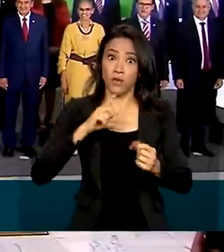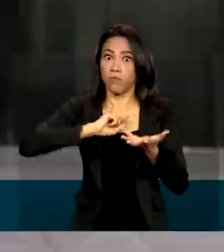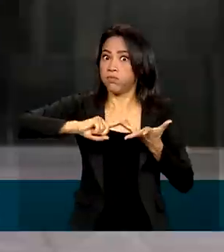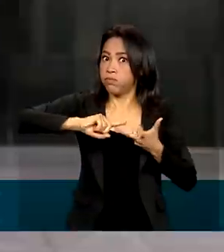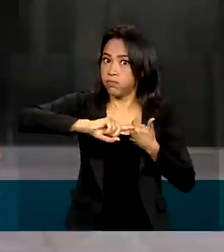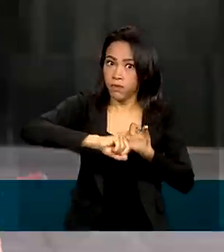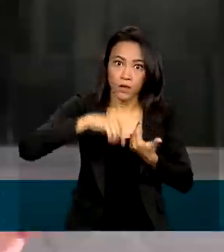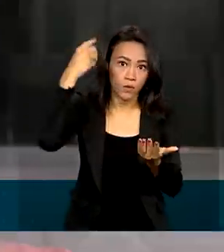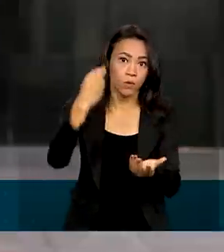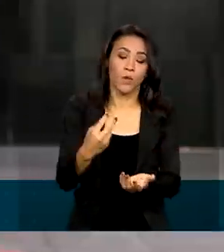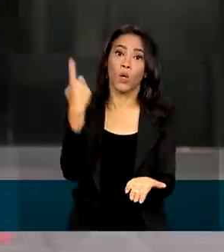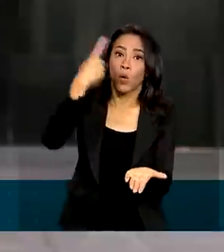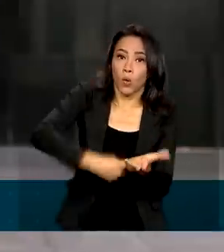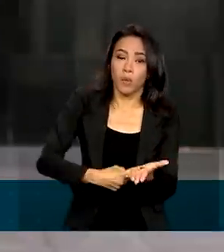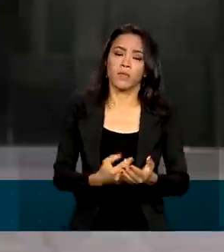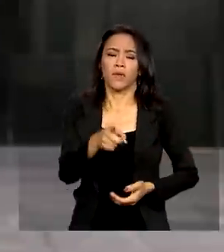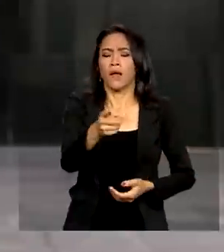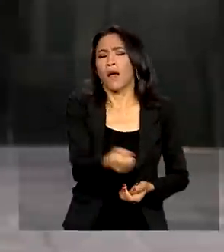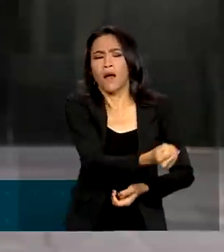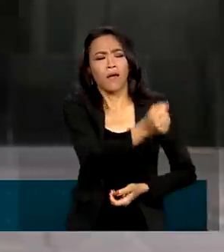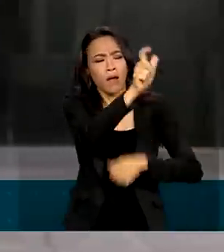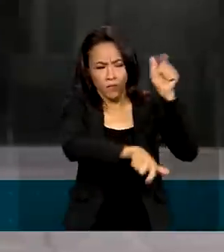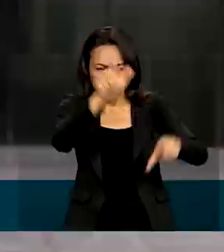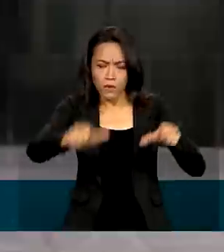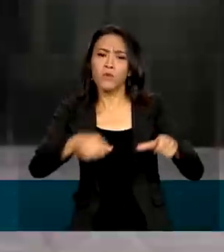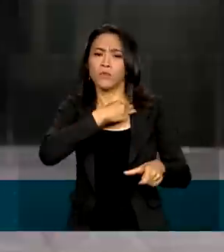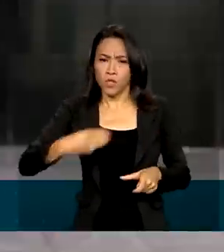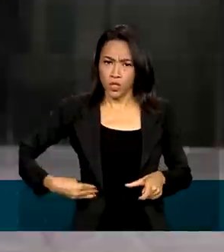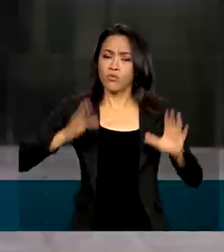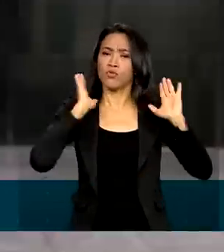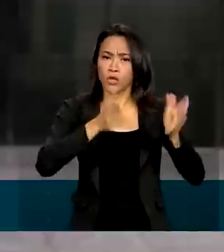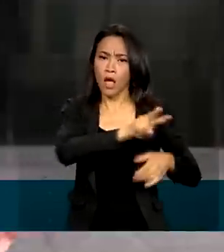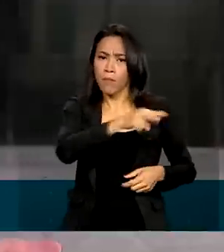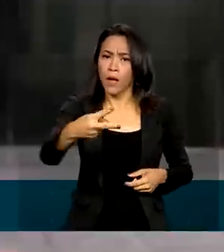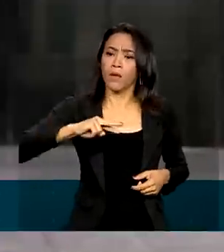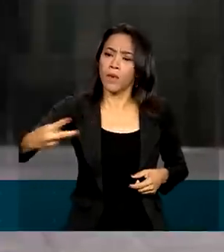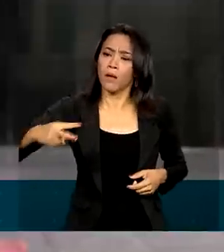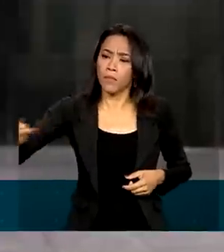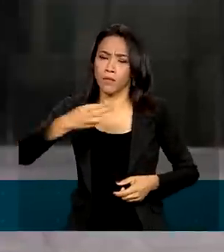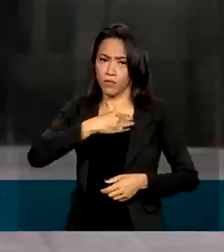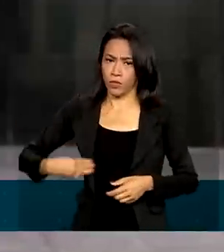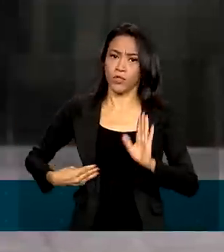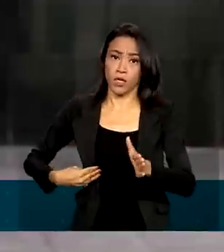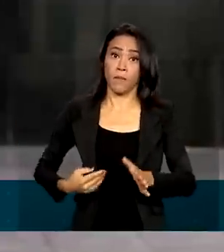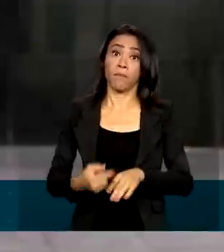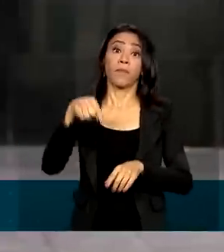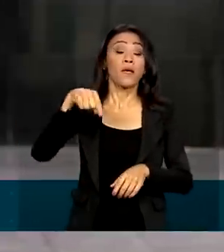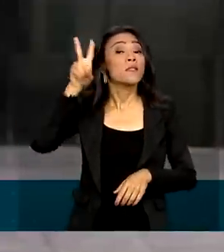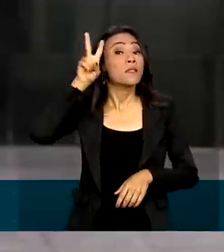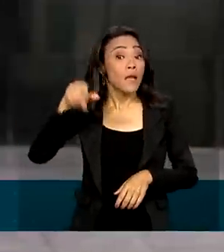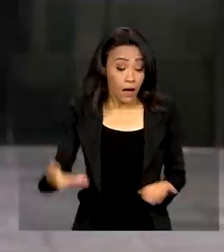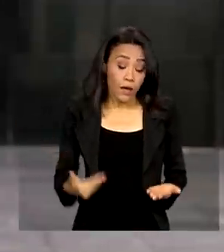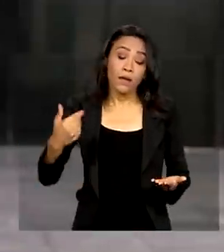Planalto a maioria dos ministros já passou pela cerimônia de transmissão do cargo nessa quinta-feira Por Exemplo foi a vez de Simone